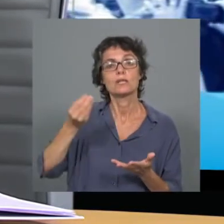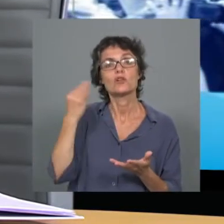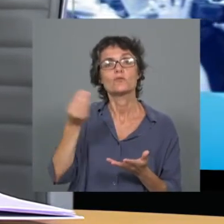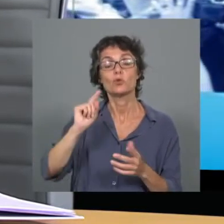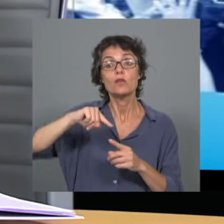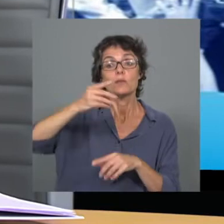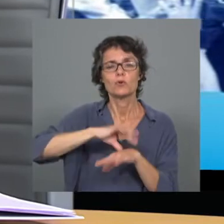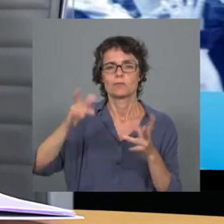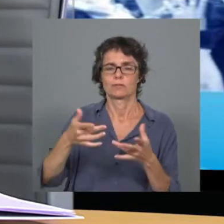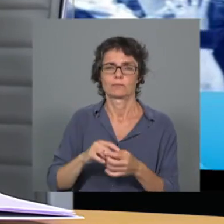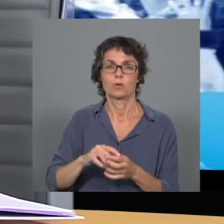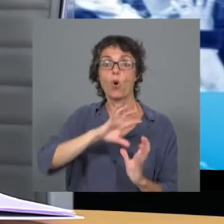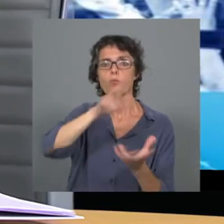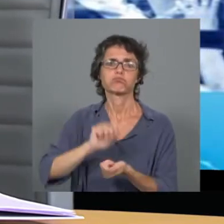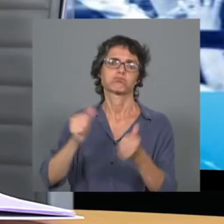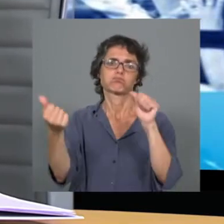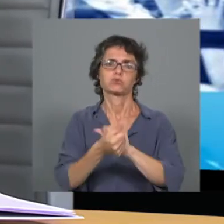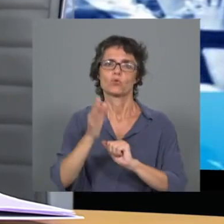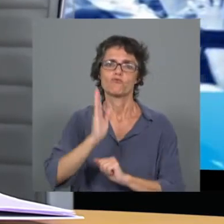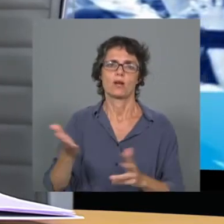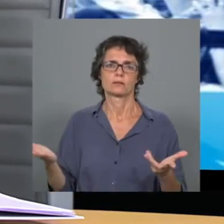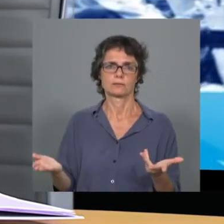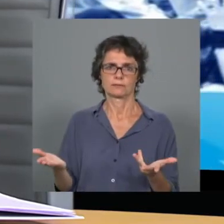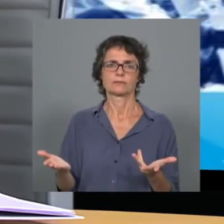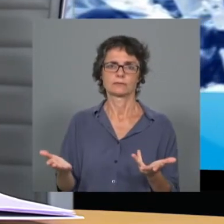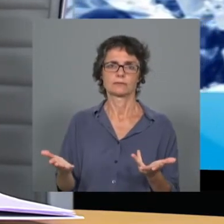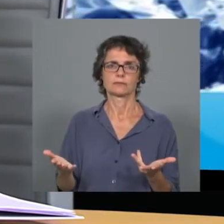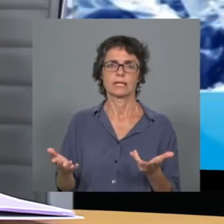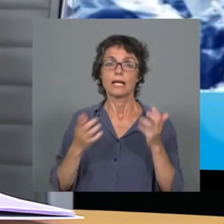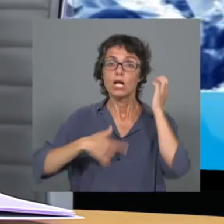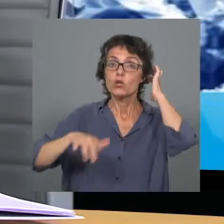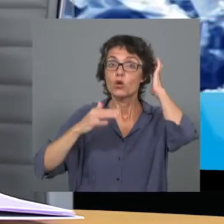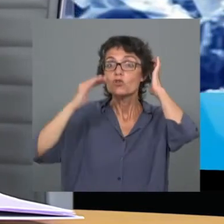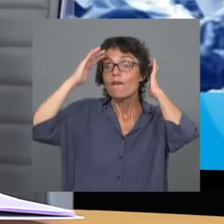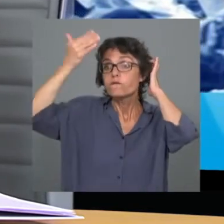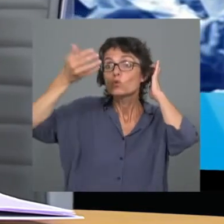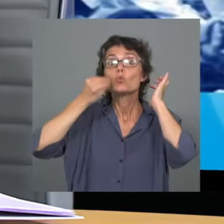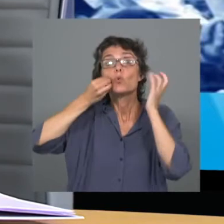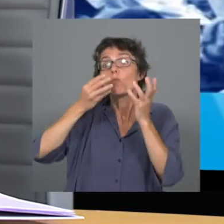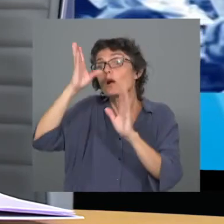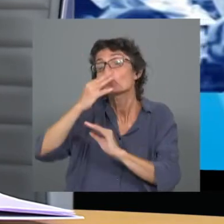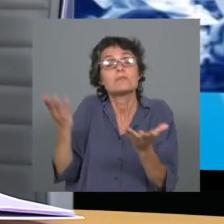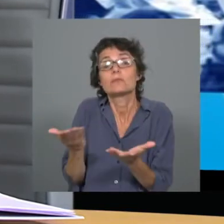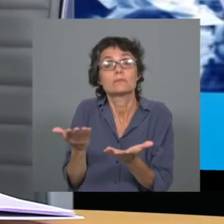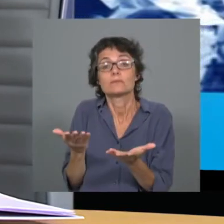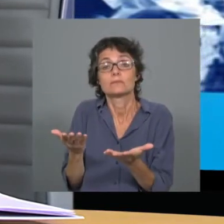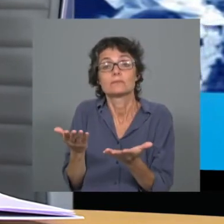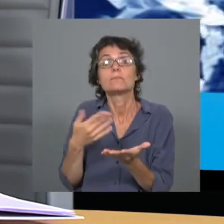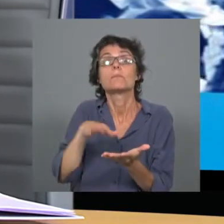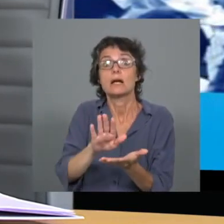mundo não é o mesmo. Nós, ao dia de hoje, já sabemos que o mundo não é o mesmo, não o conseguimos perspectivar como será em 23, mas sabemos